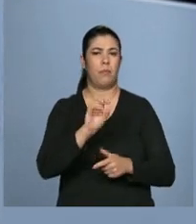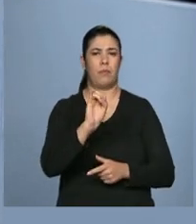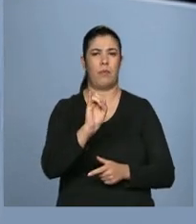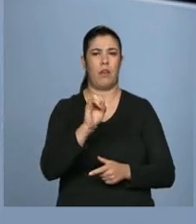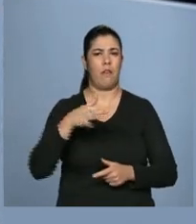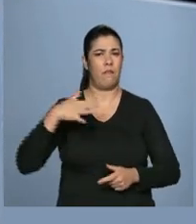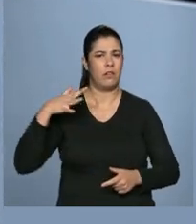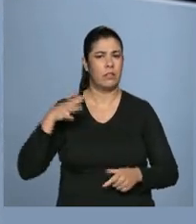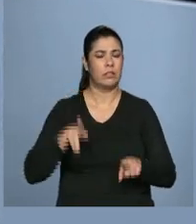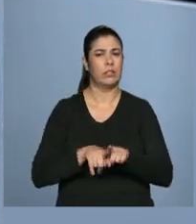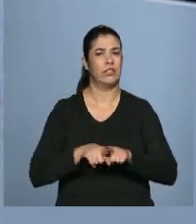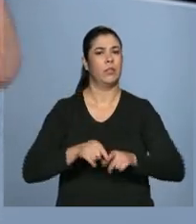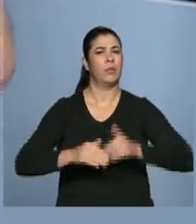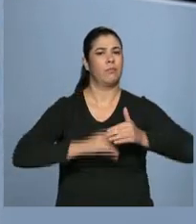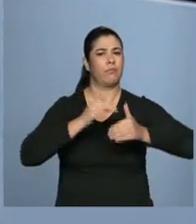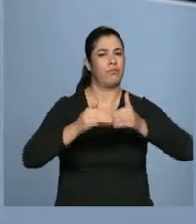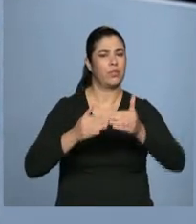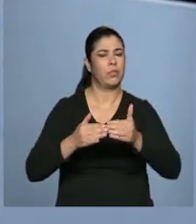estamos numa